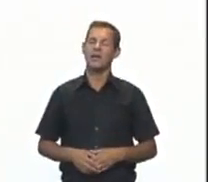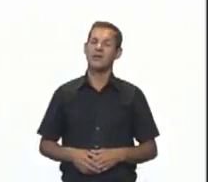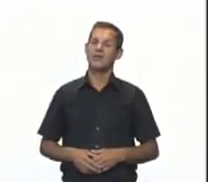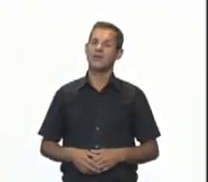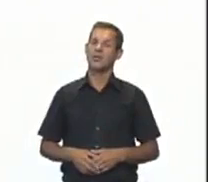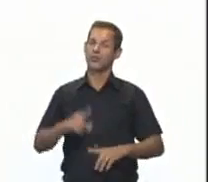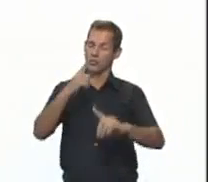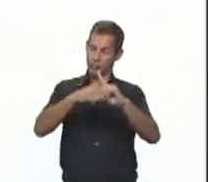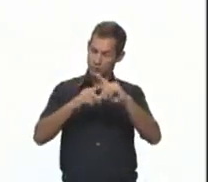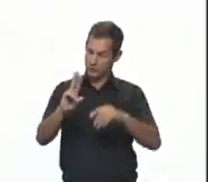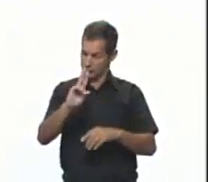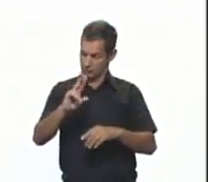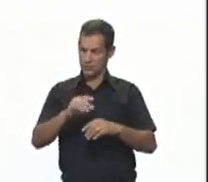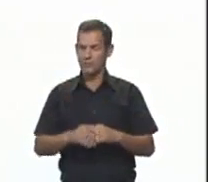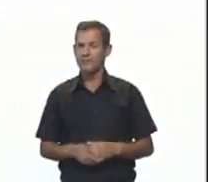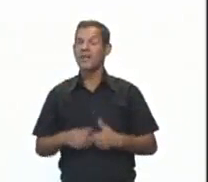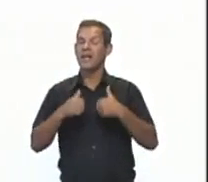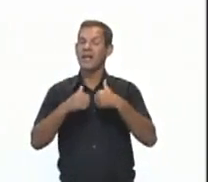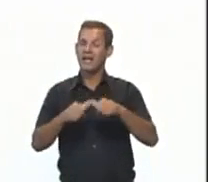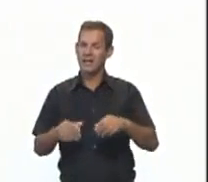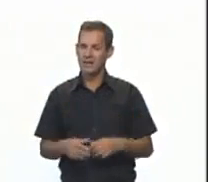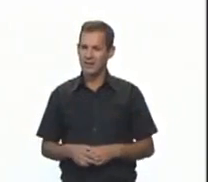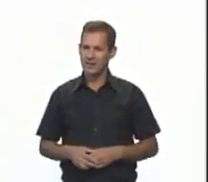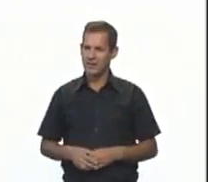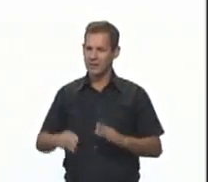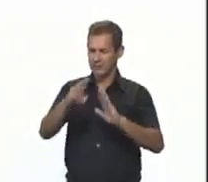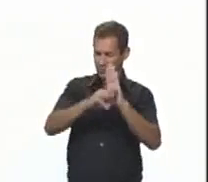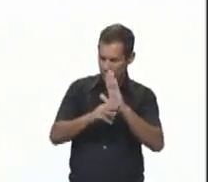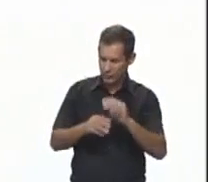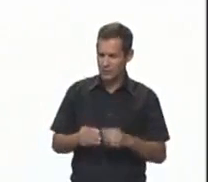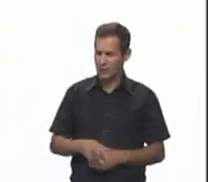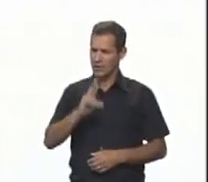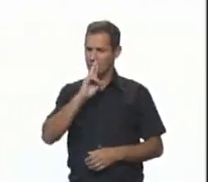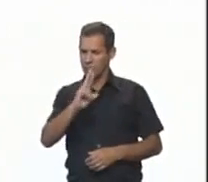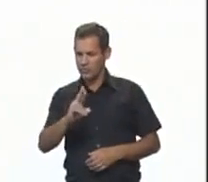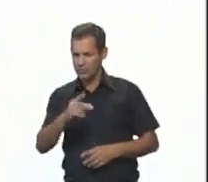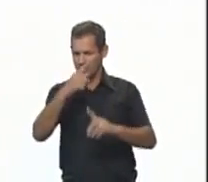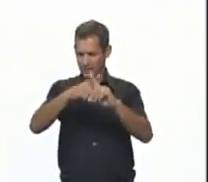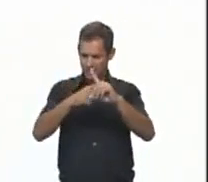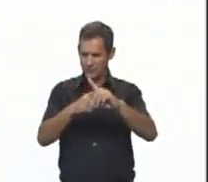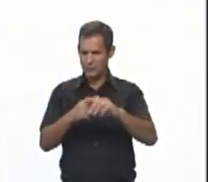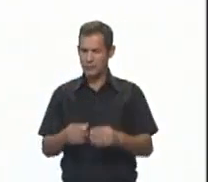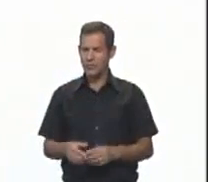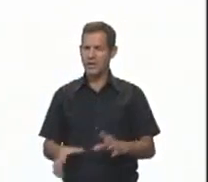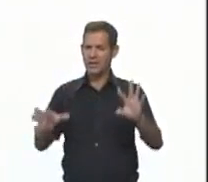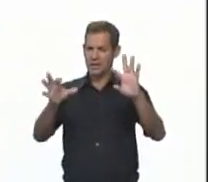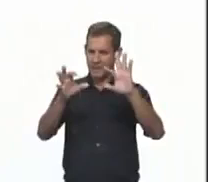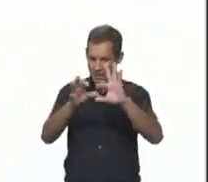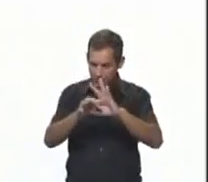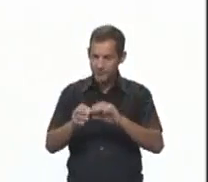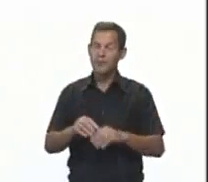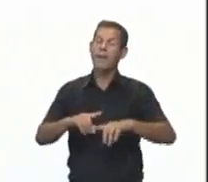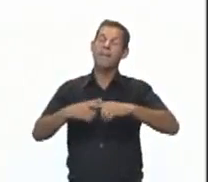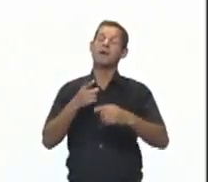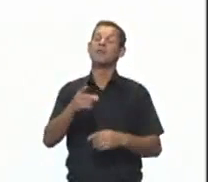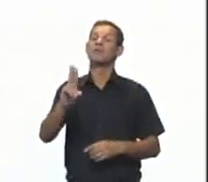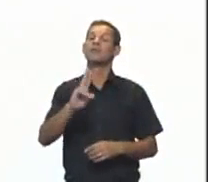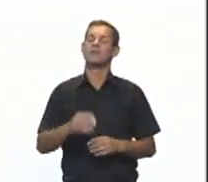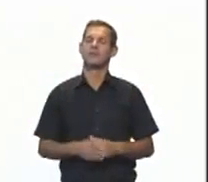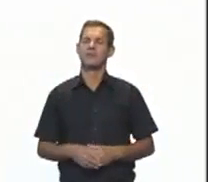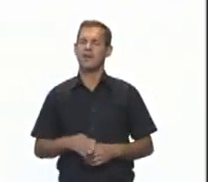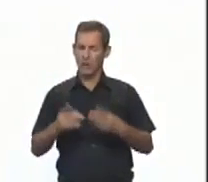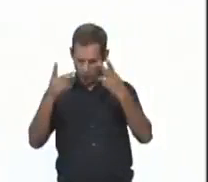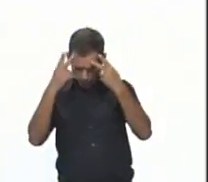alguns casos que você utiliza esse método para resolver esse tipo de integral. Quando que você